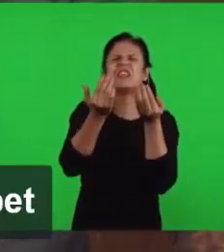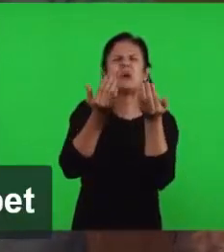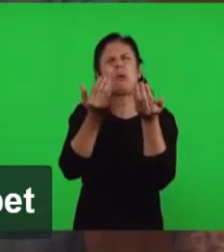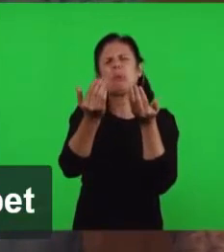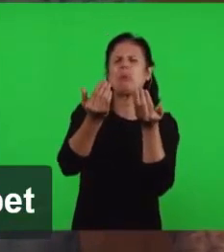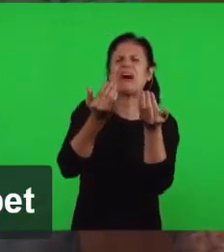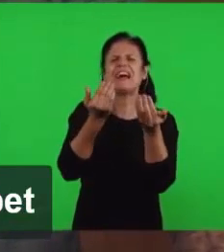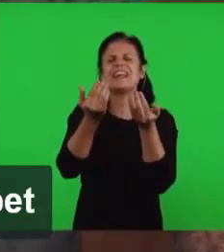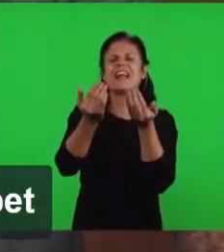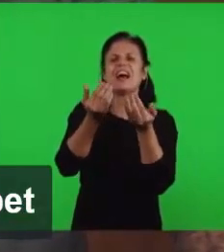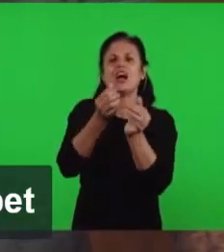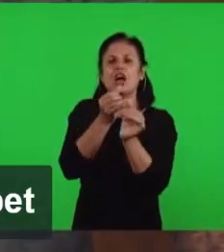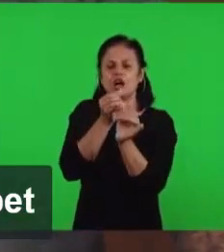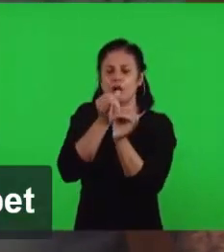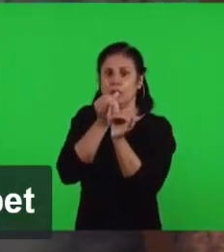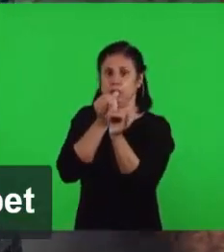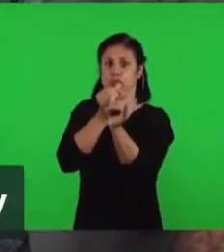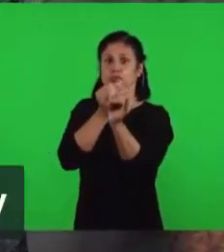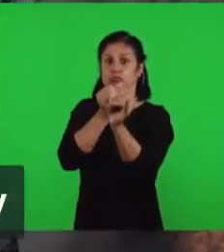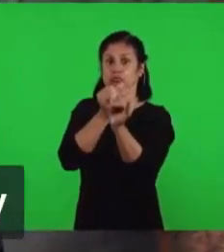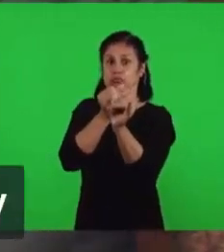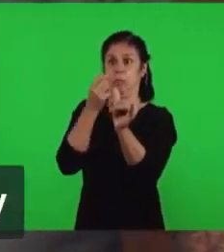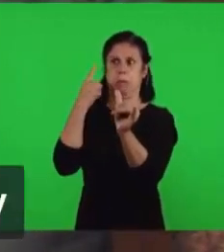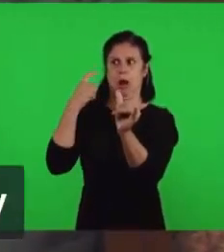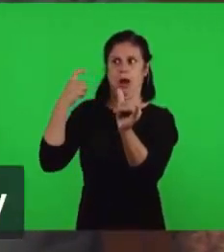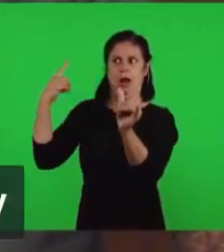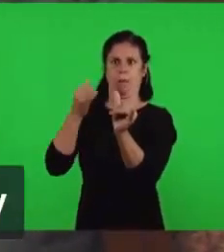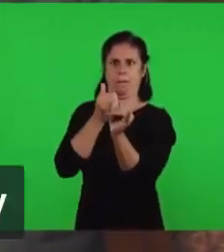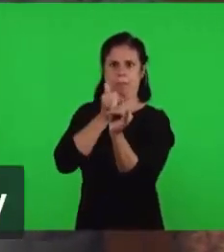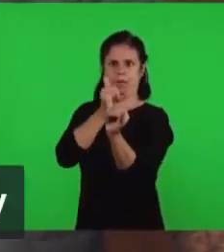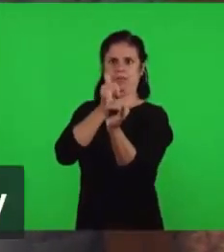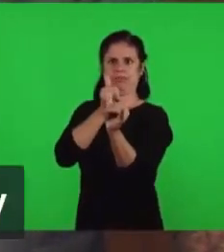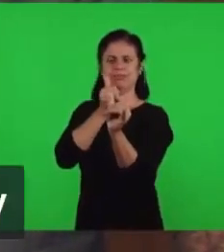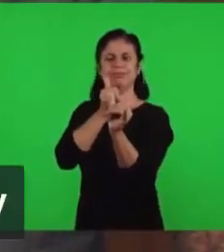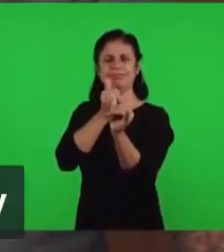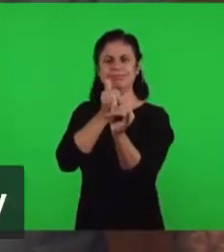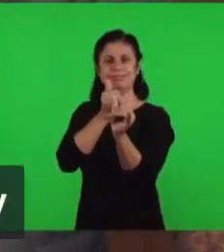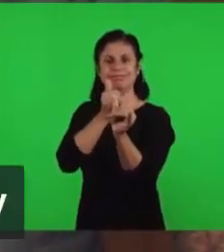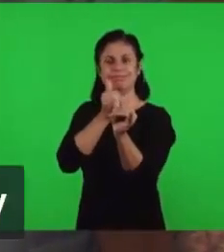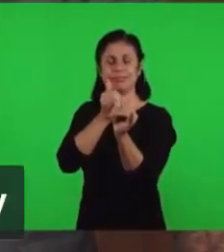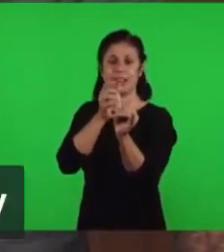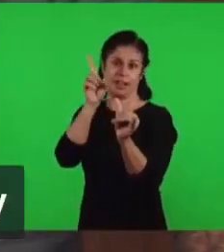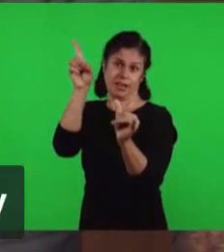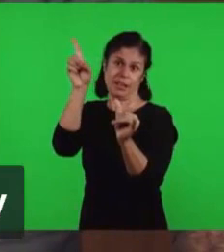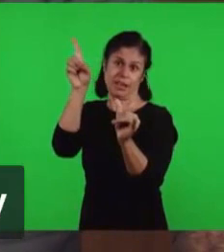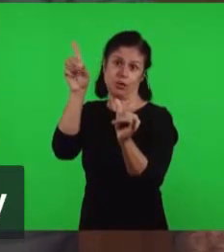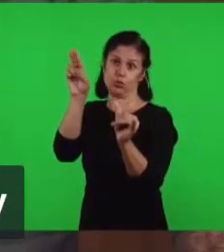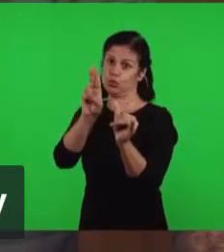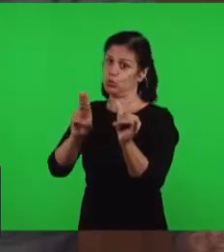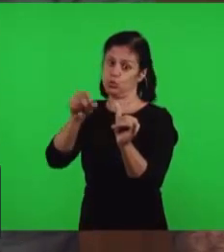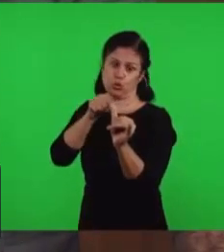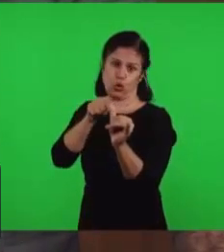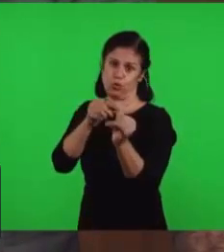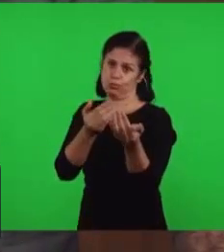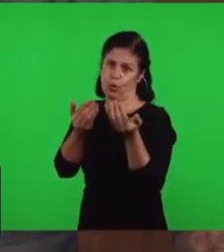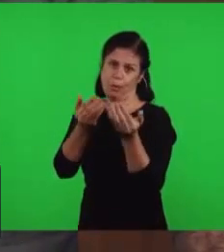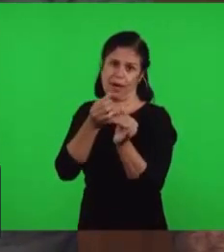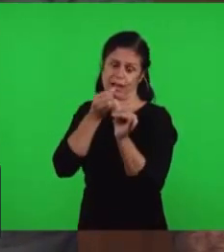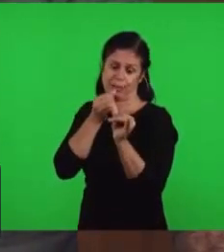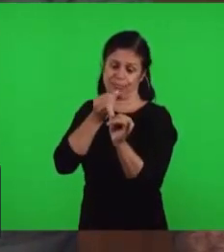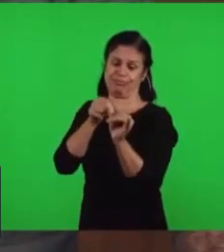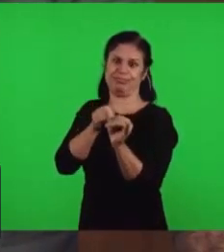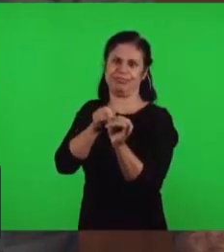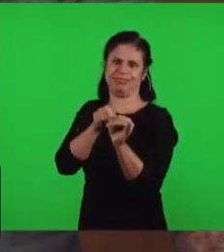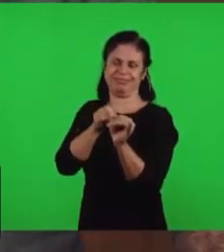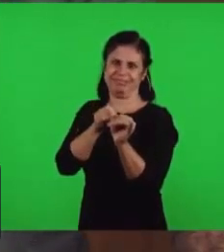é como de trombeta Então se foi a forma o instrumento usado para Deus para